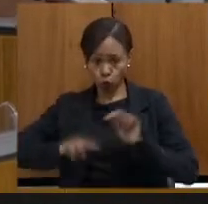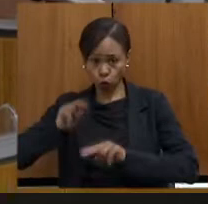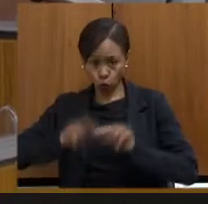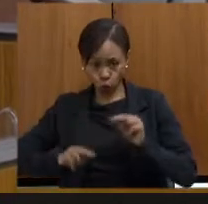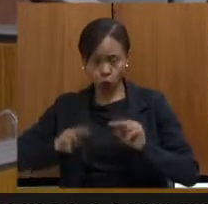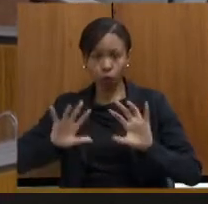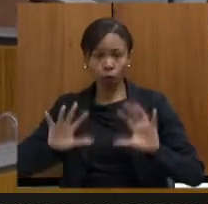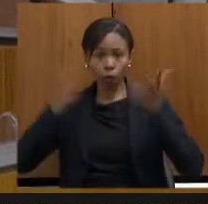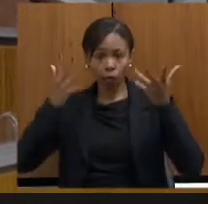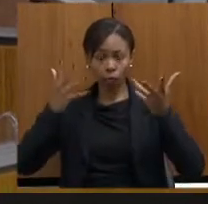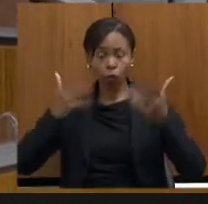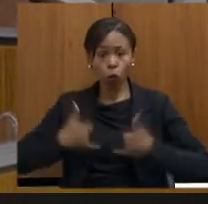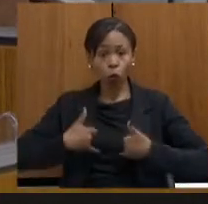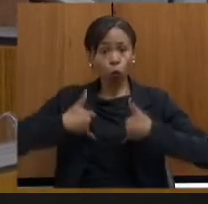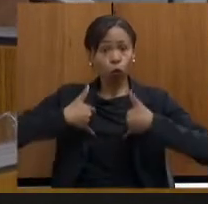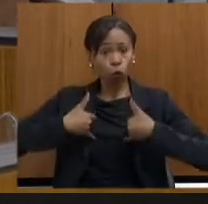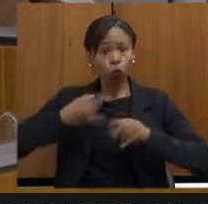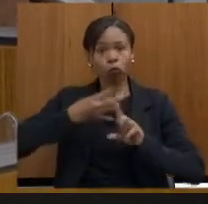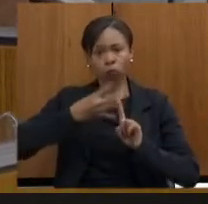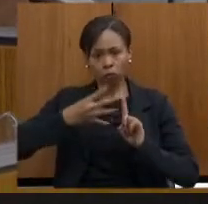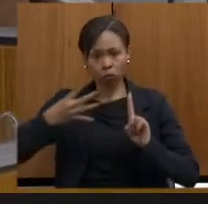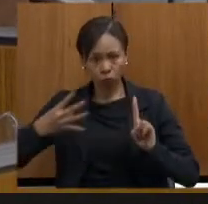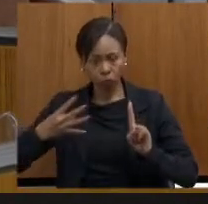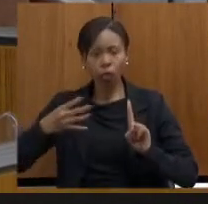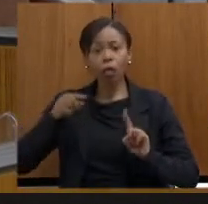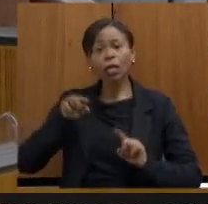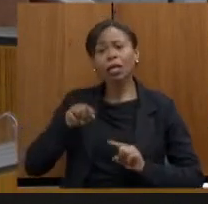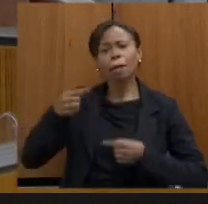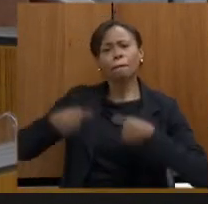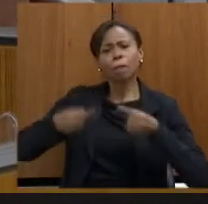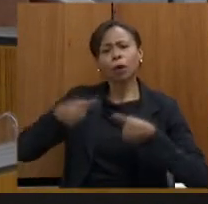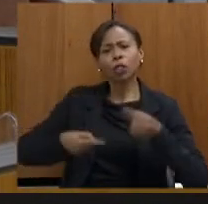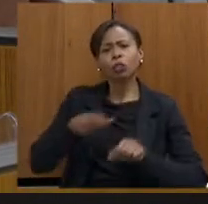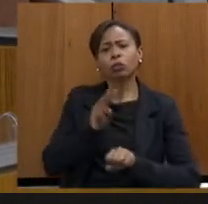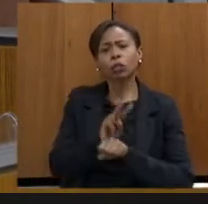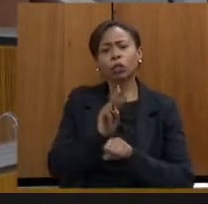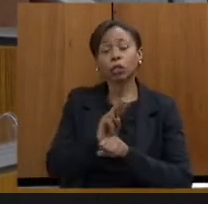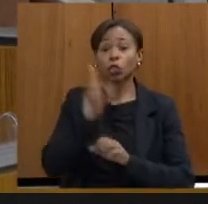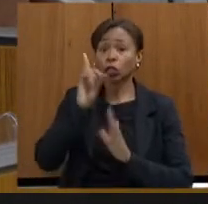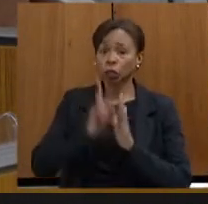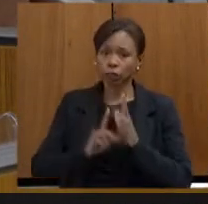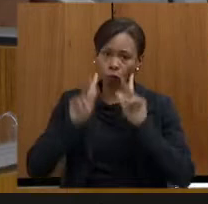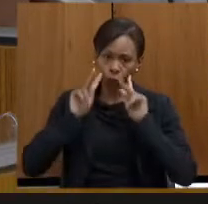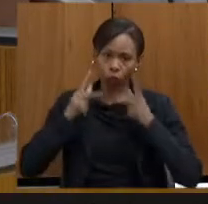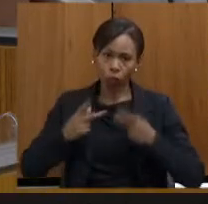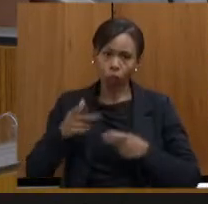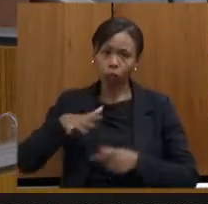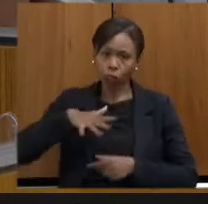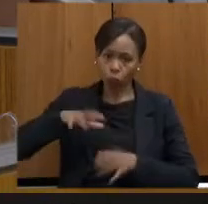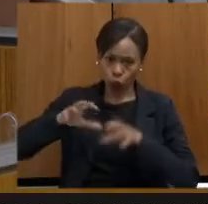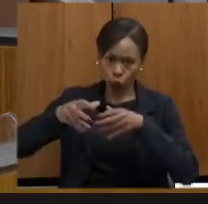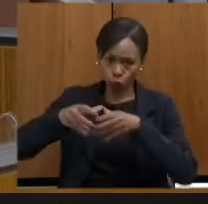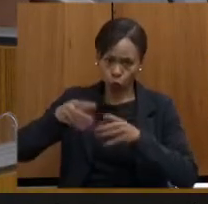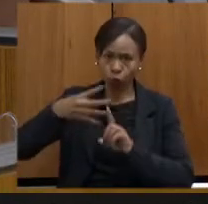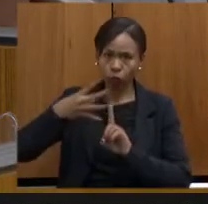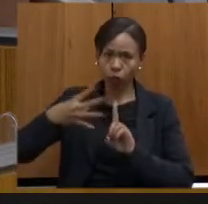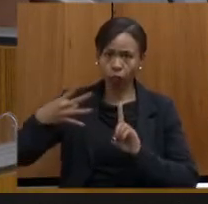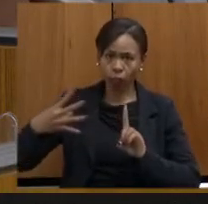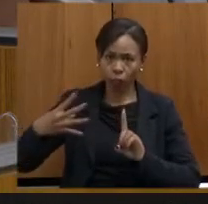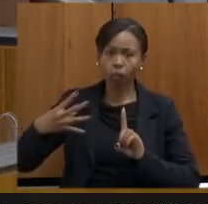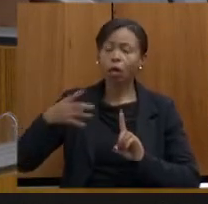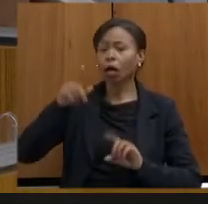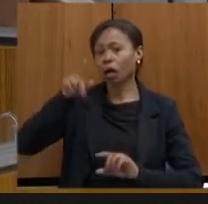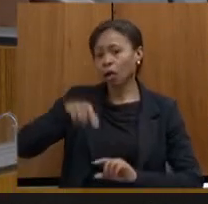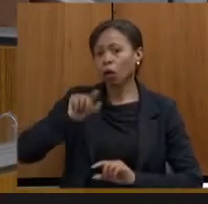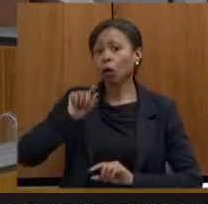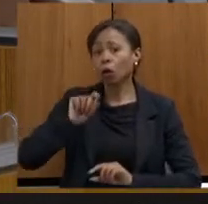Orgulho LGBTQIA+, e as políticas de proteção aos direitos humanos dessa população são